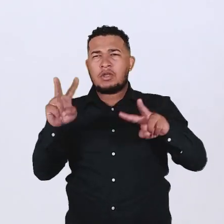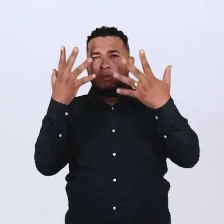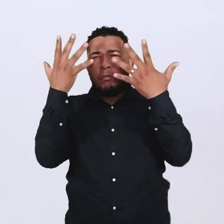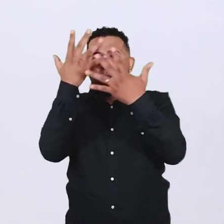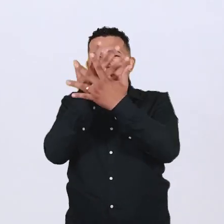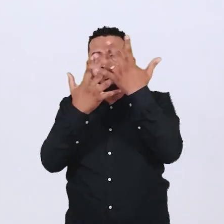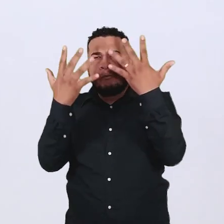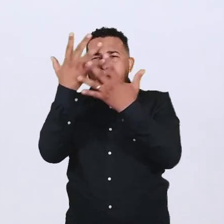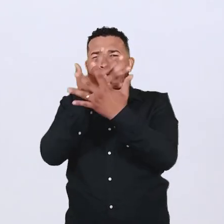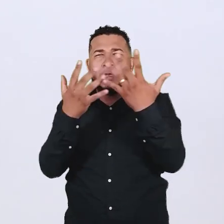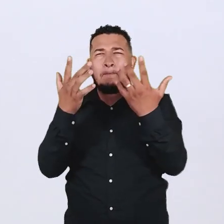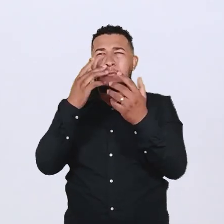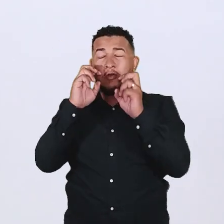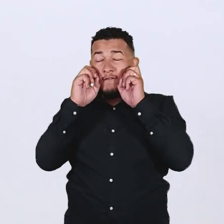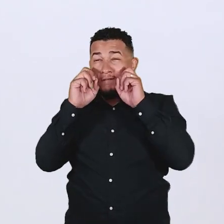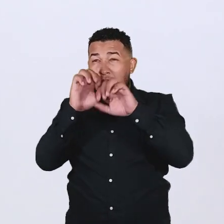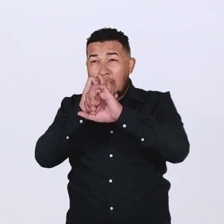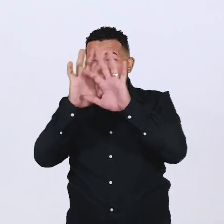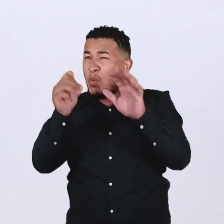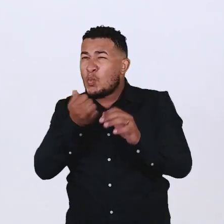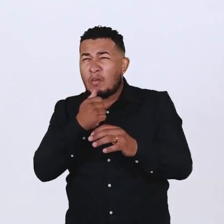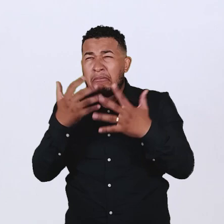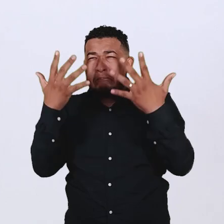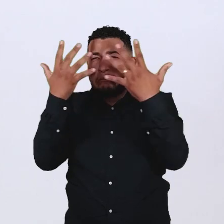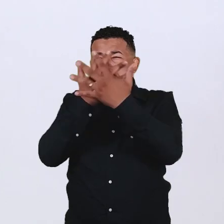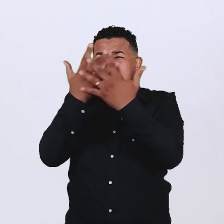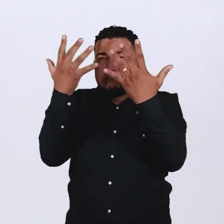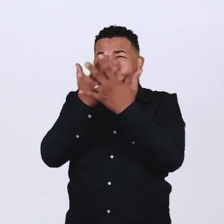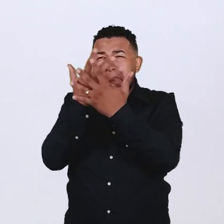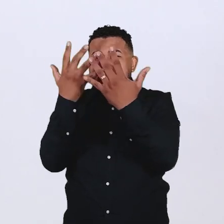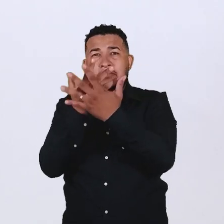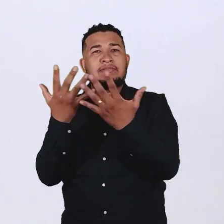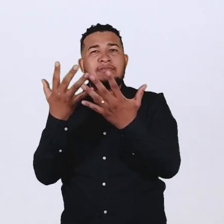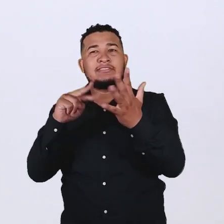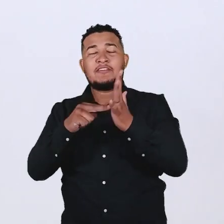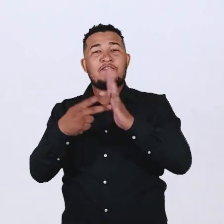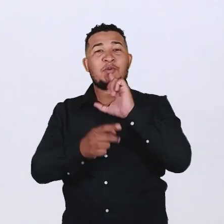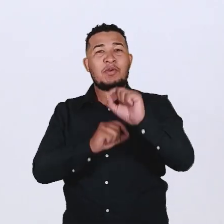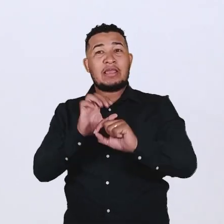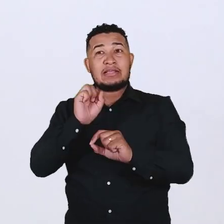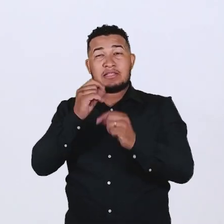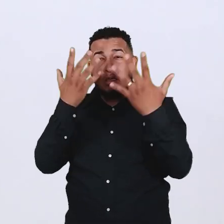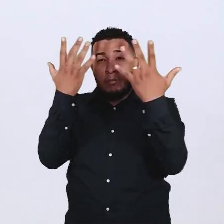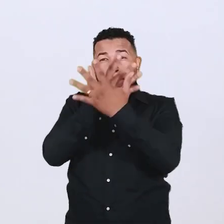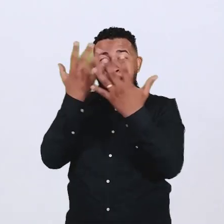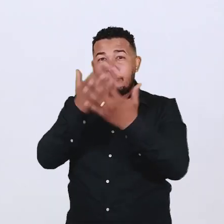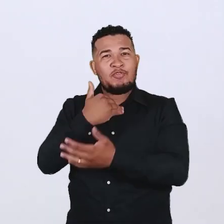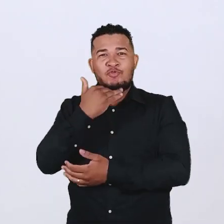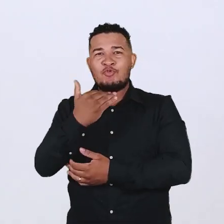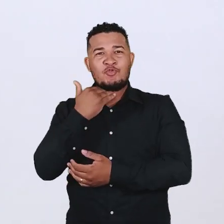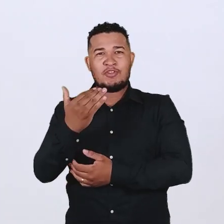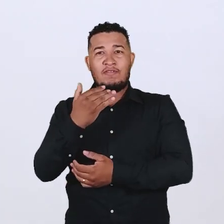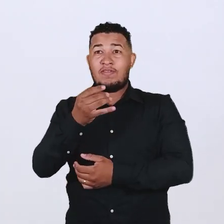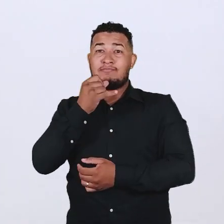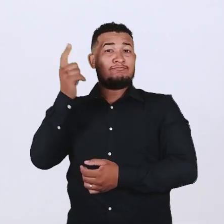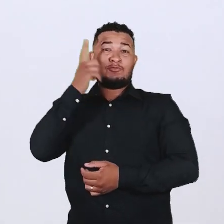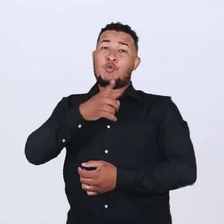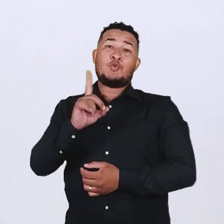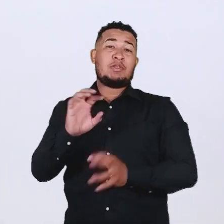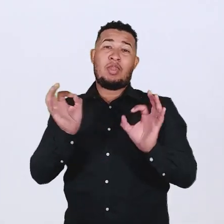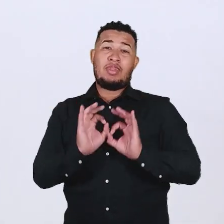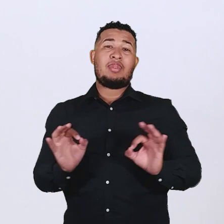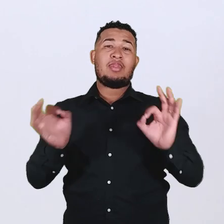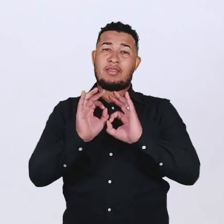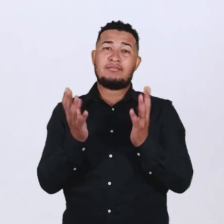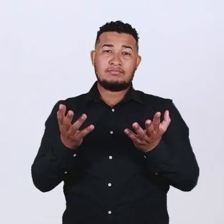desfocada, né? Você imagina uma pessoa que não consegue ter clareza naquilo que está enxergando. Então, quando você não tem clareza da sua meta, do seu alvo, você